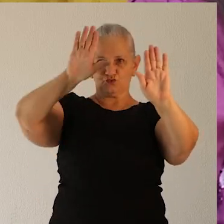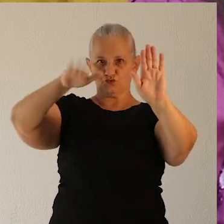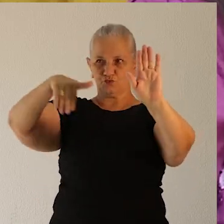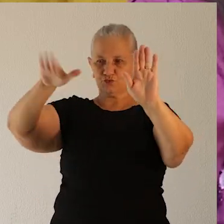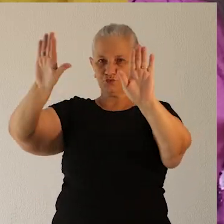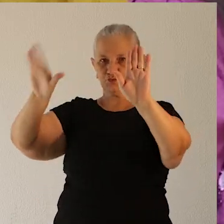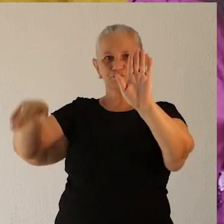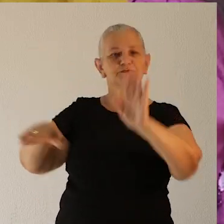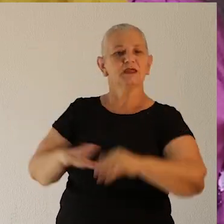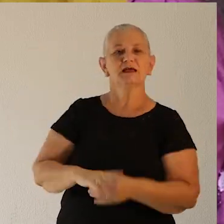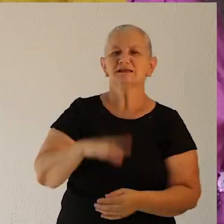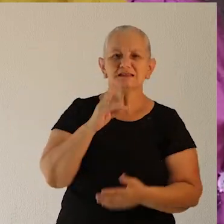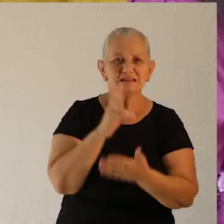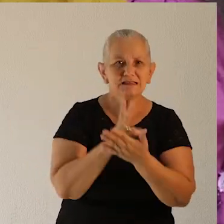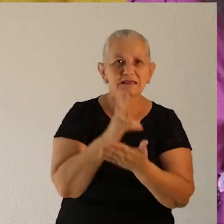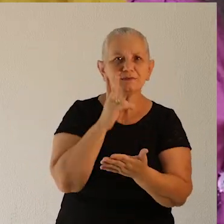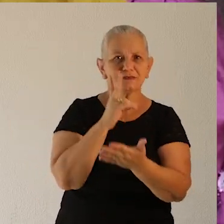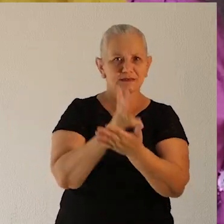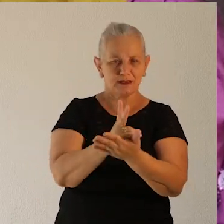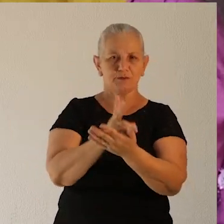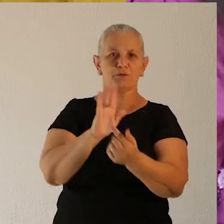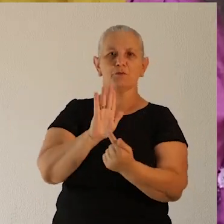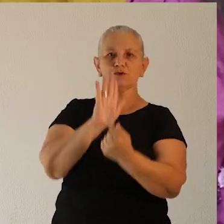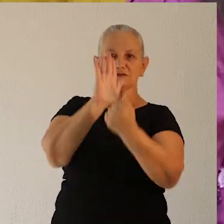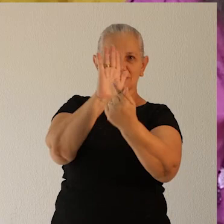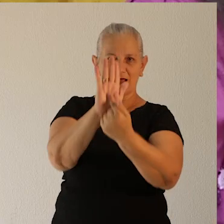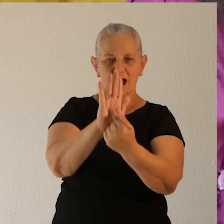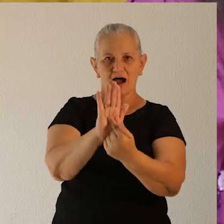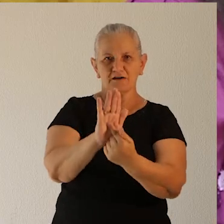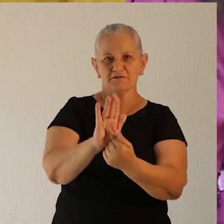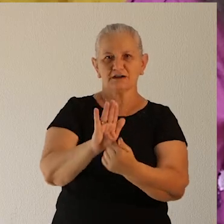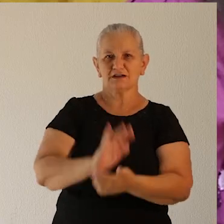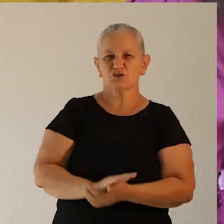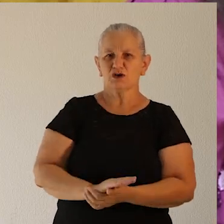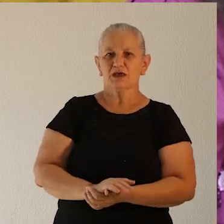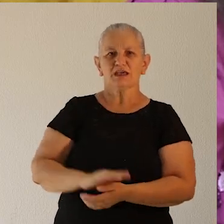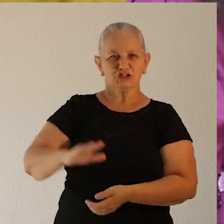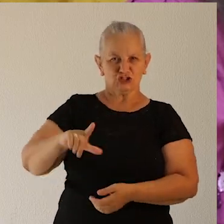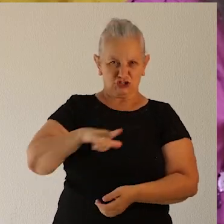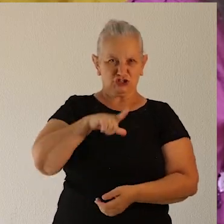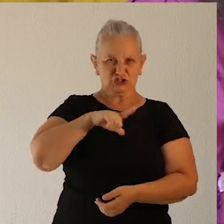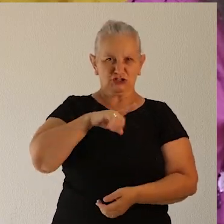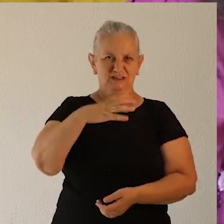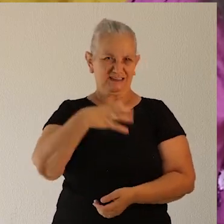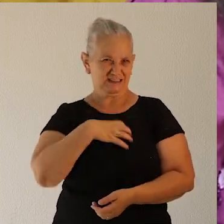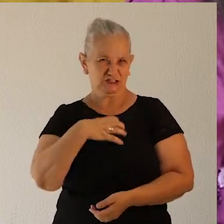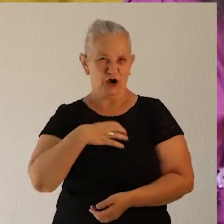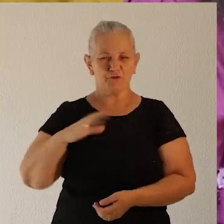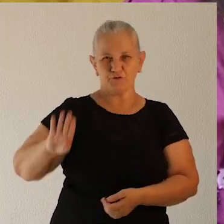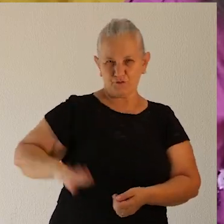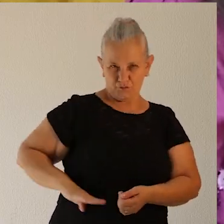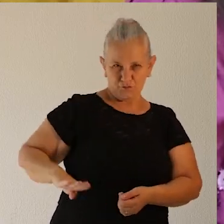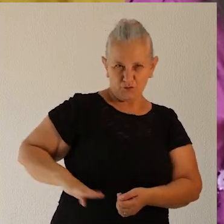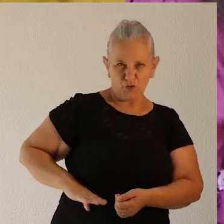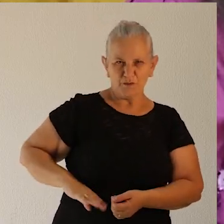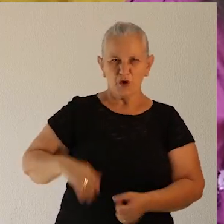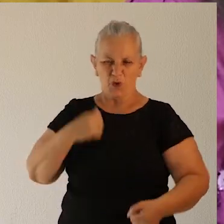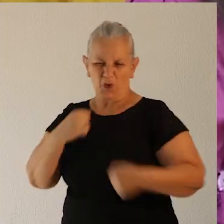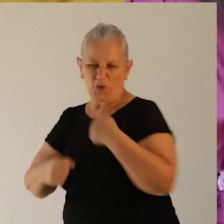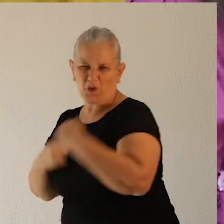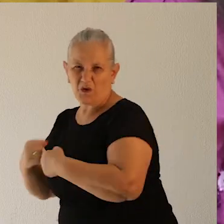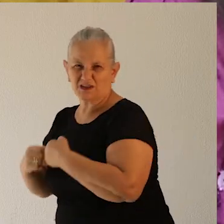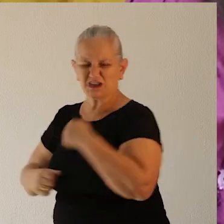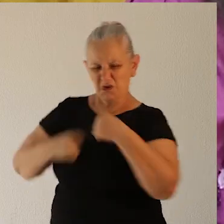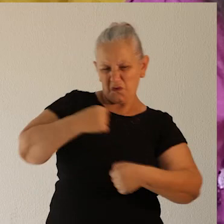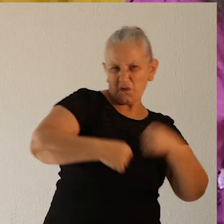lá. E sempre aparecia um tigre dente de sabre gigante com fome para azucrinar. Era um corre daqui, era um corre